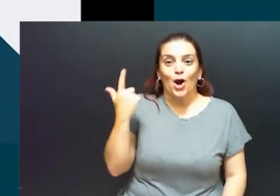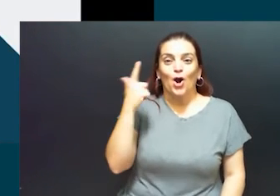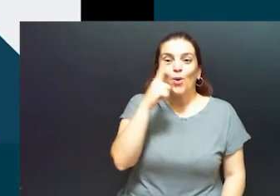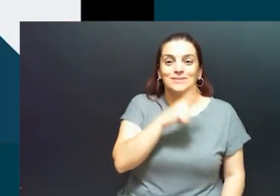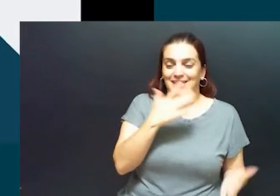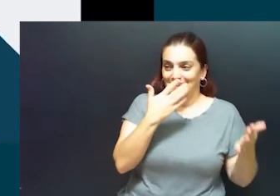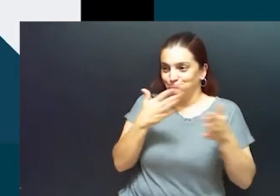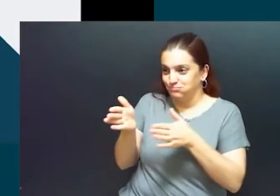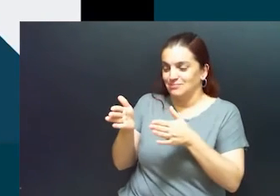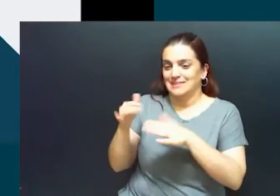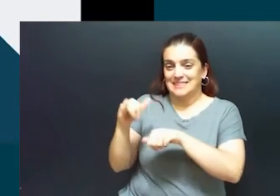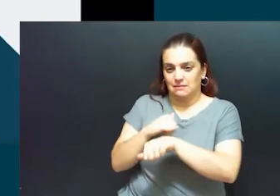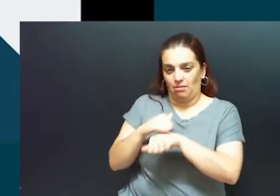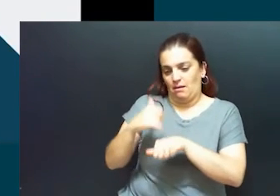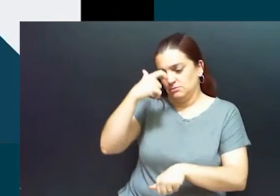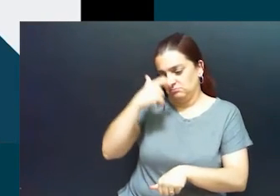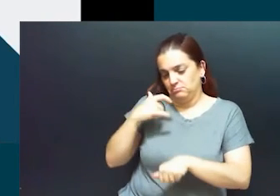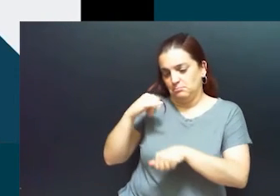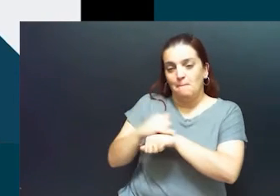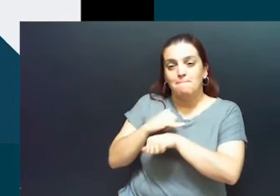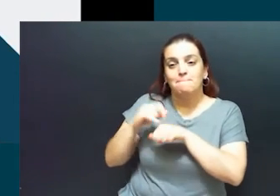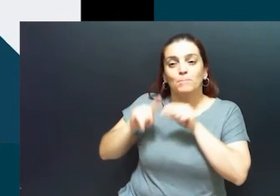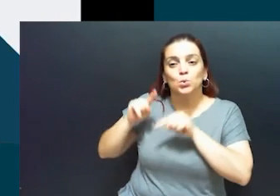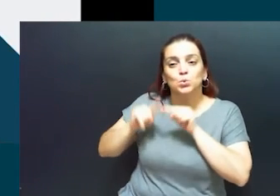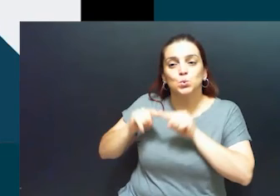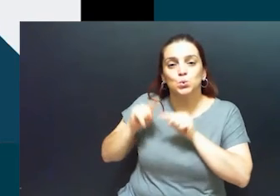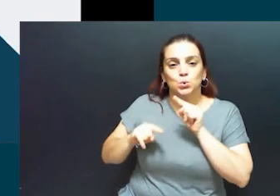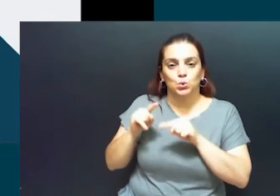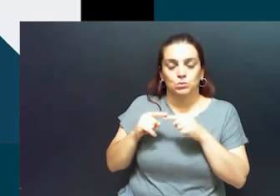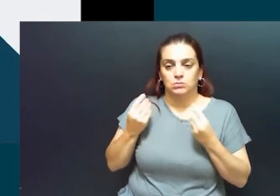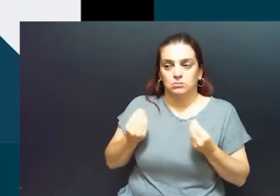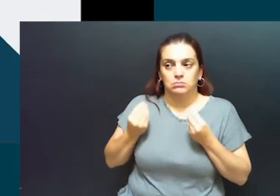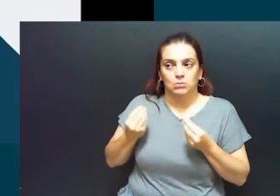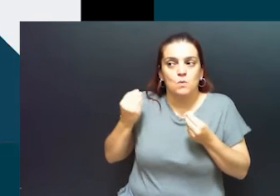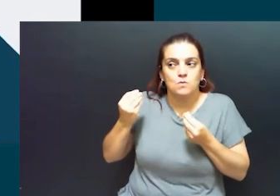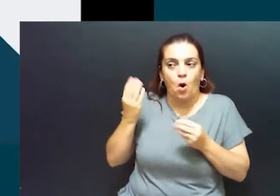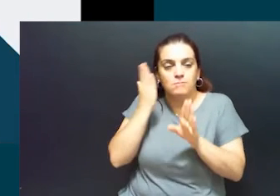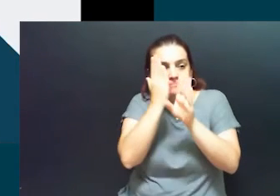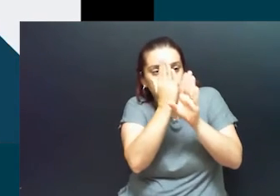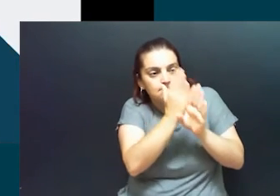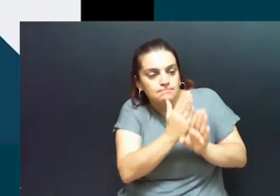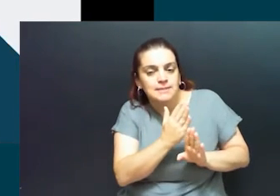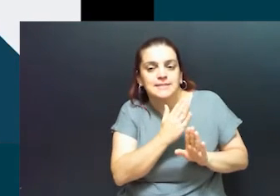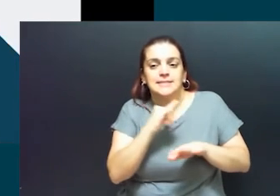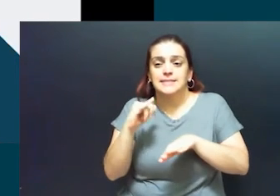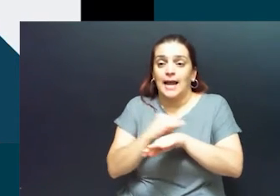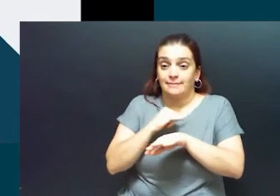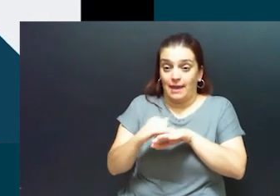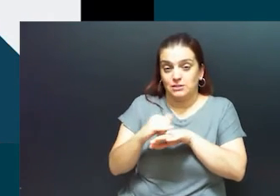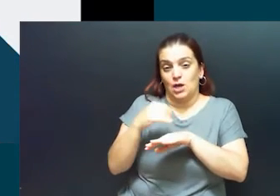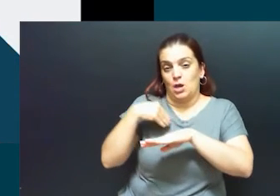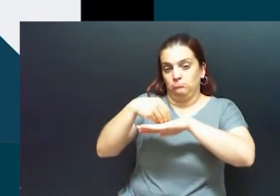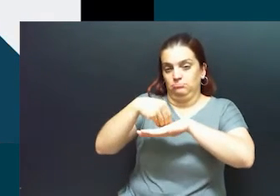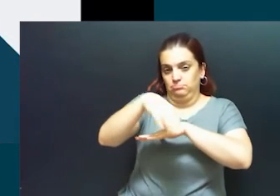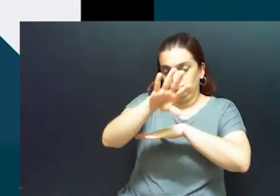se você é uma pessoa de produto, uma gestora de produto que não tem acesso de forma fácil a essas estratégias da empresa, eu deixo aqui um artefato